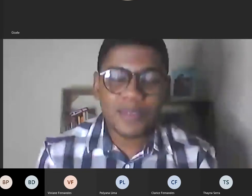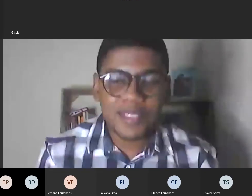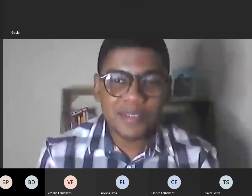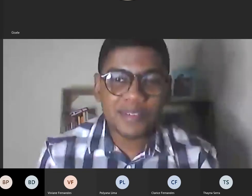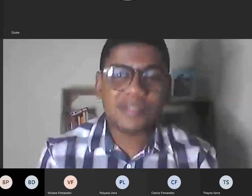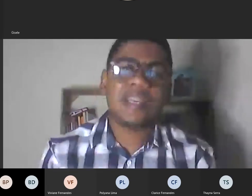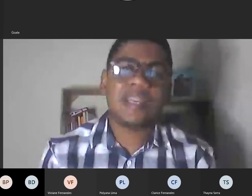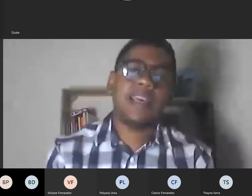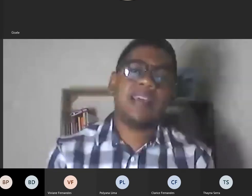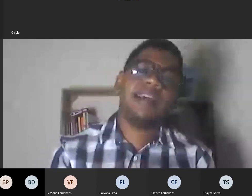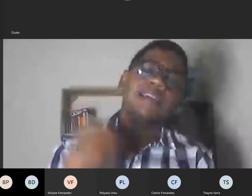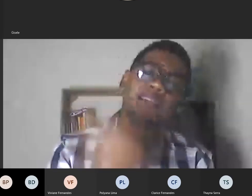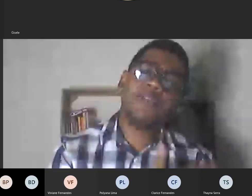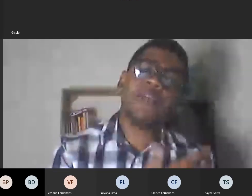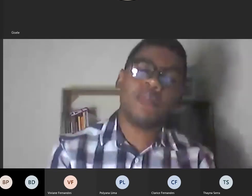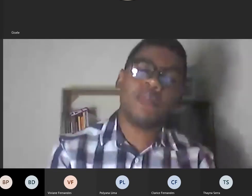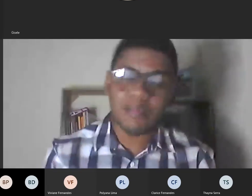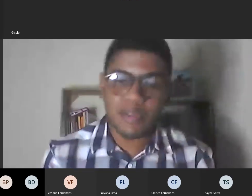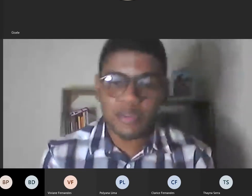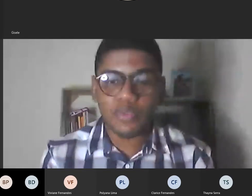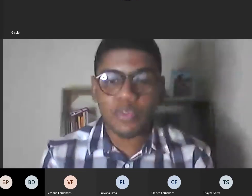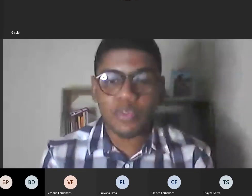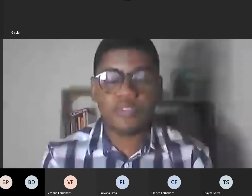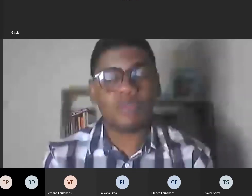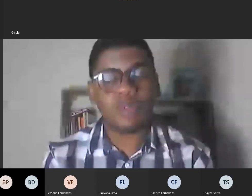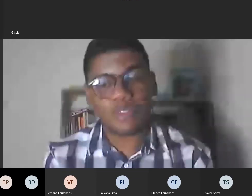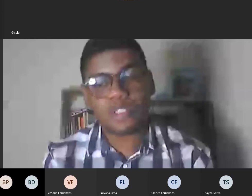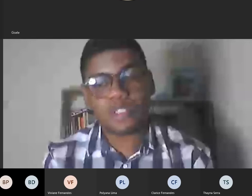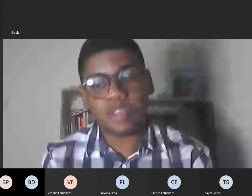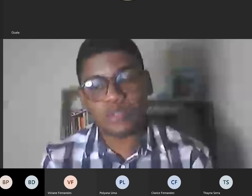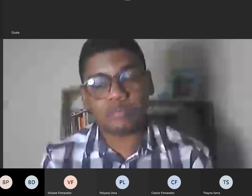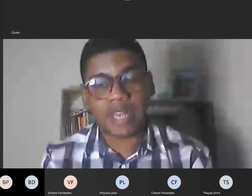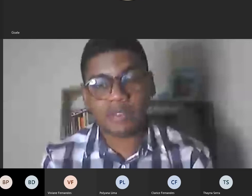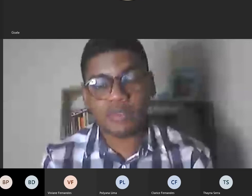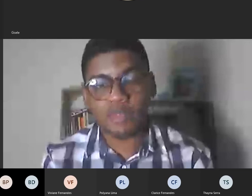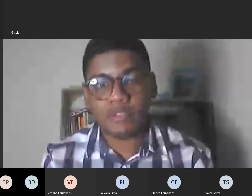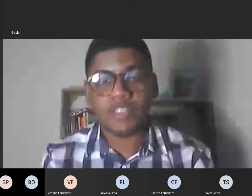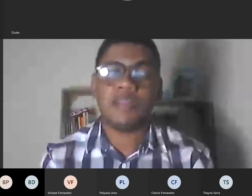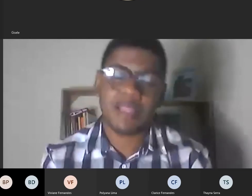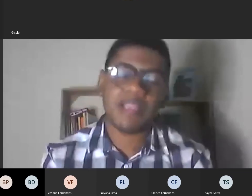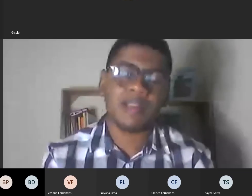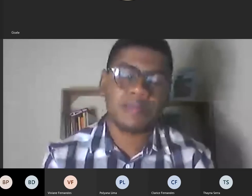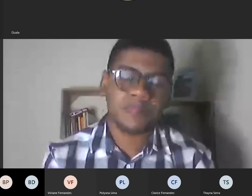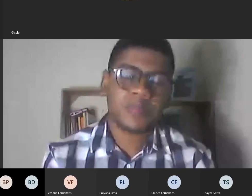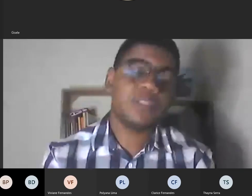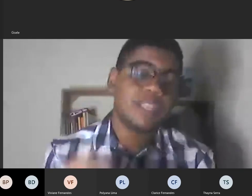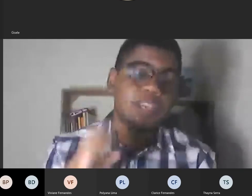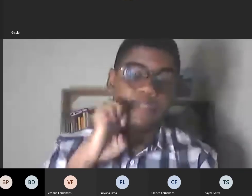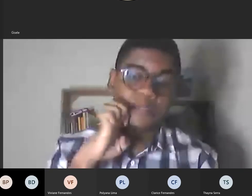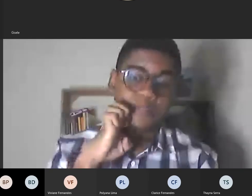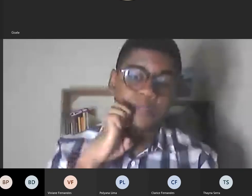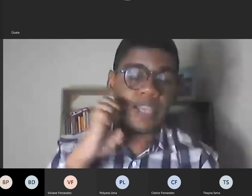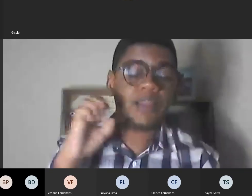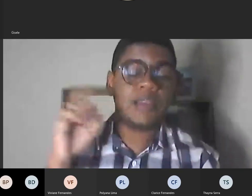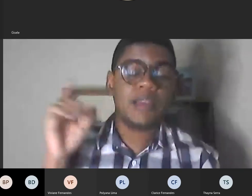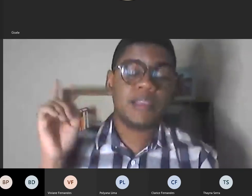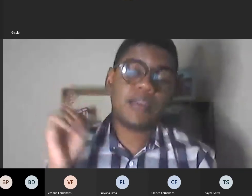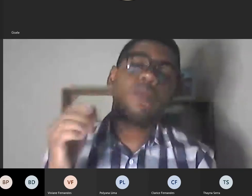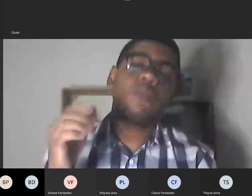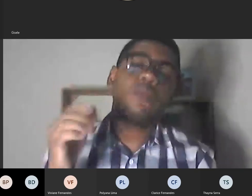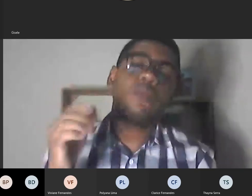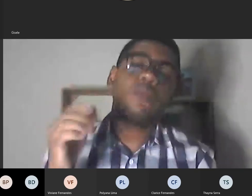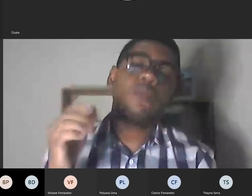vídeos produzidos entre eu e alguns amigos do IFE, enquanto nós tivemos um contrato no IFE. A gente também tem o Estevam,